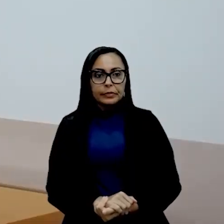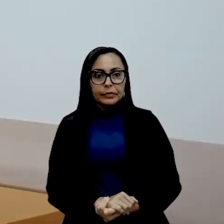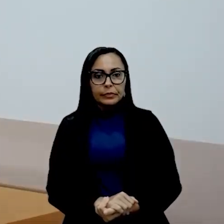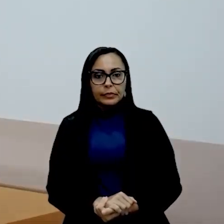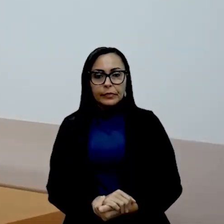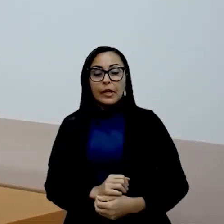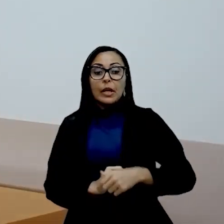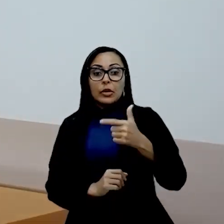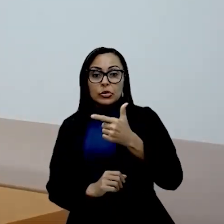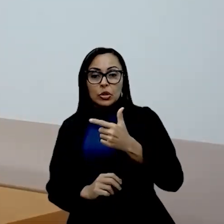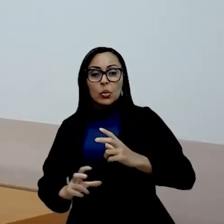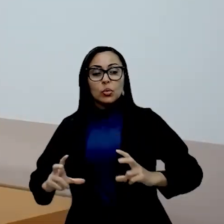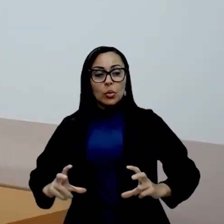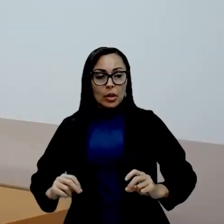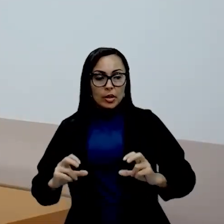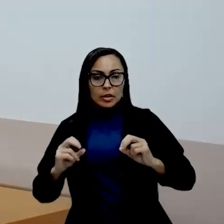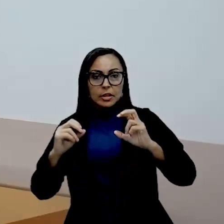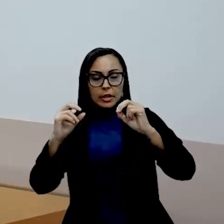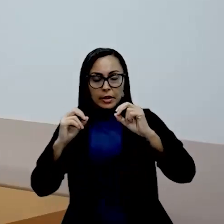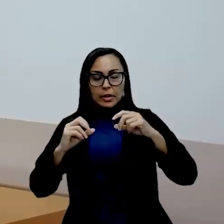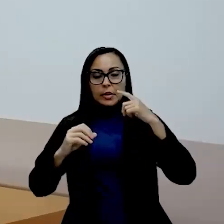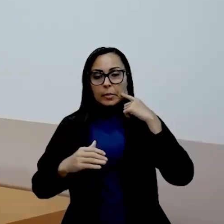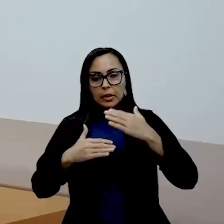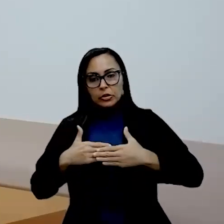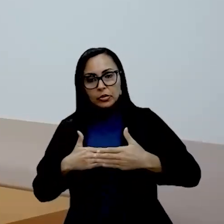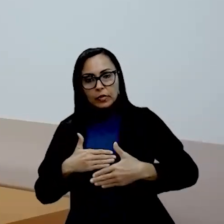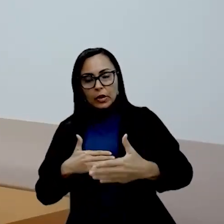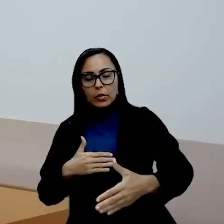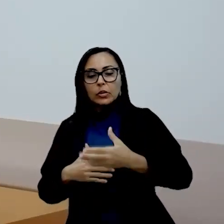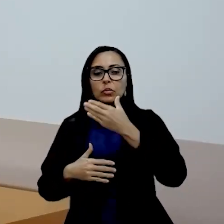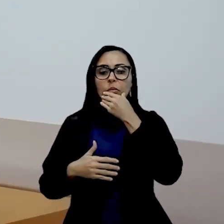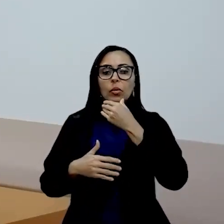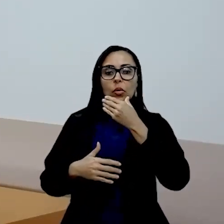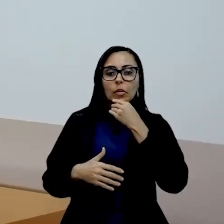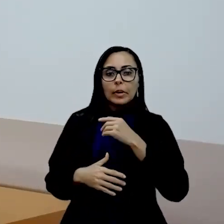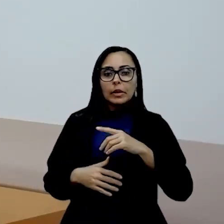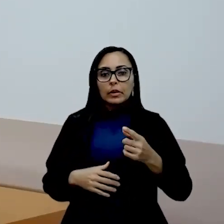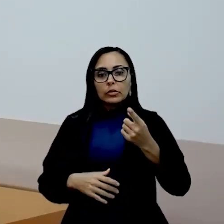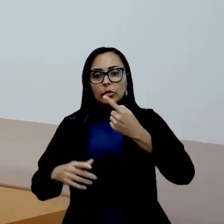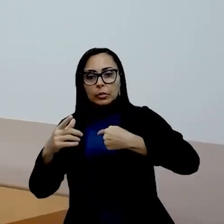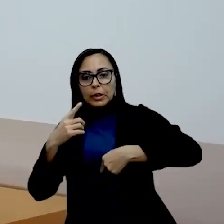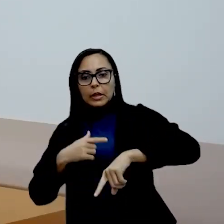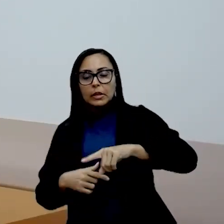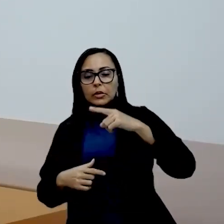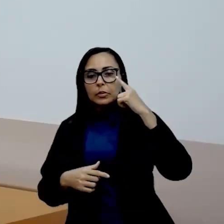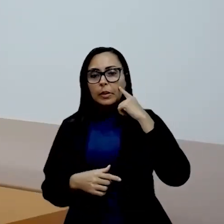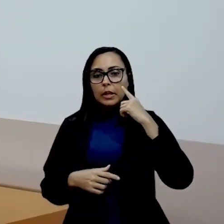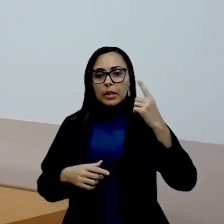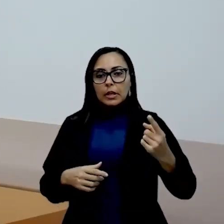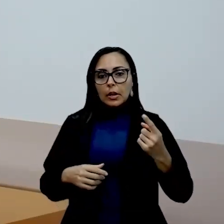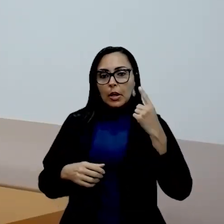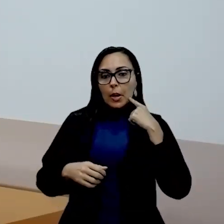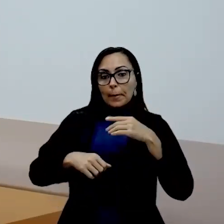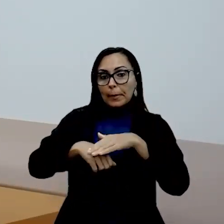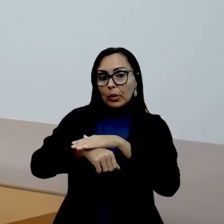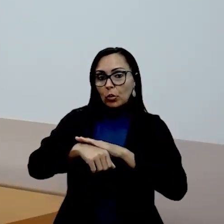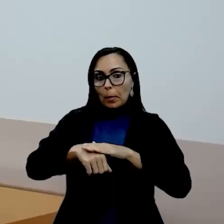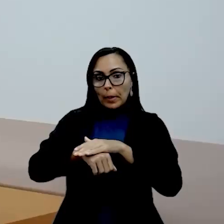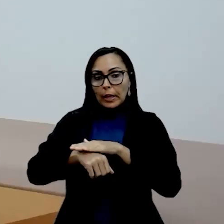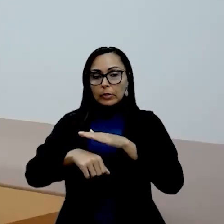câncer mais frequente no homem, sendo superado apenas pelos tumores de pele não